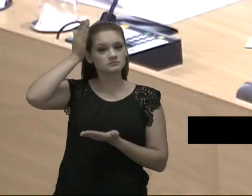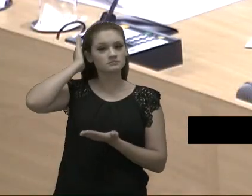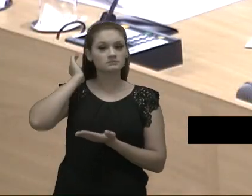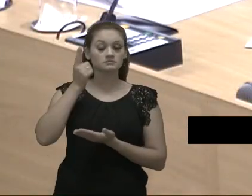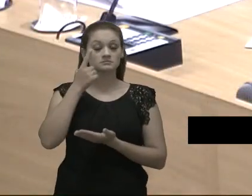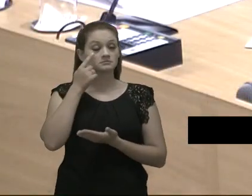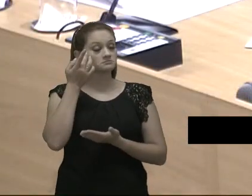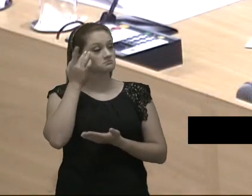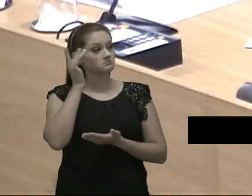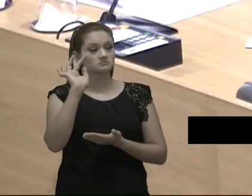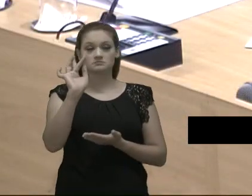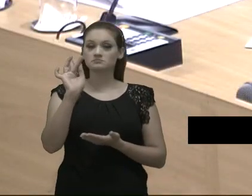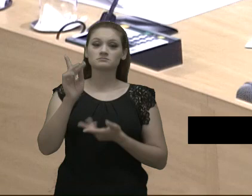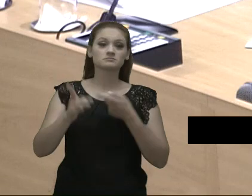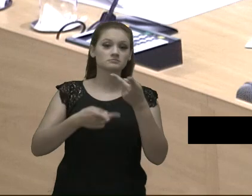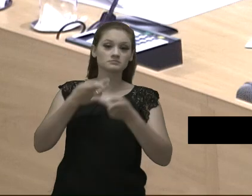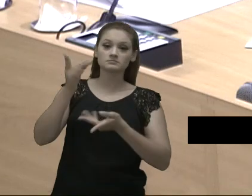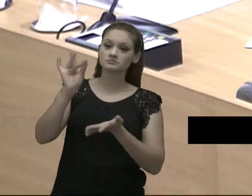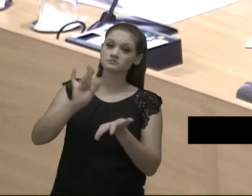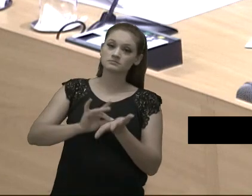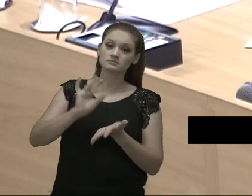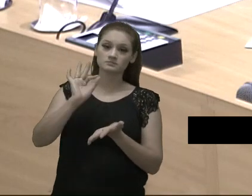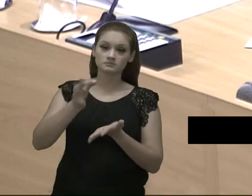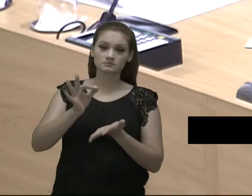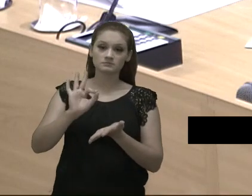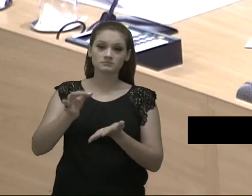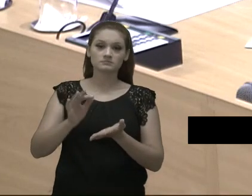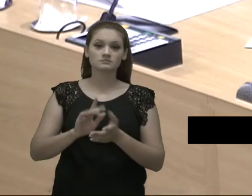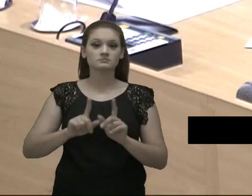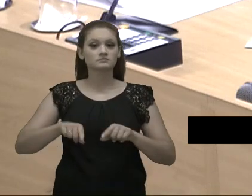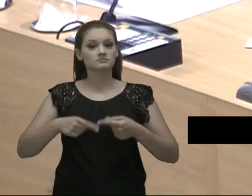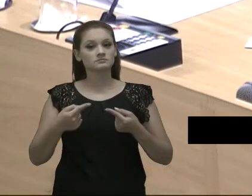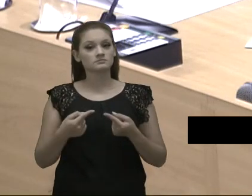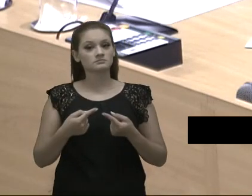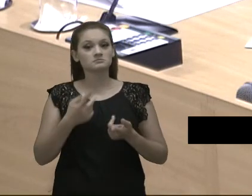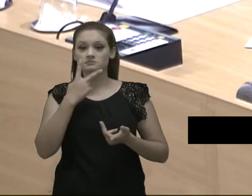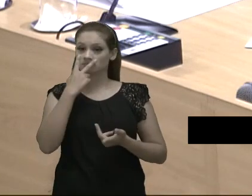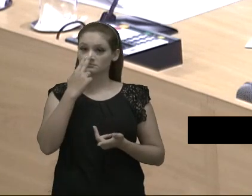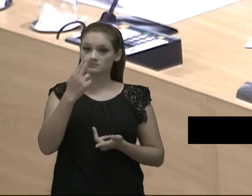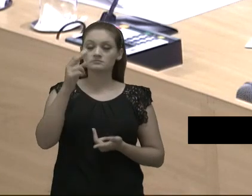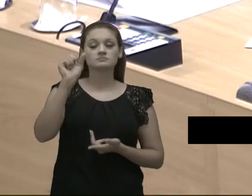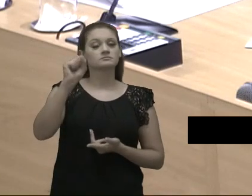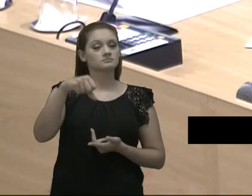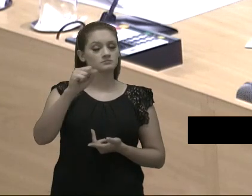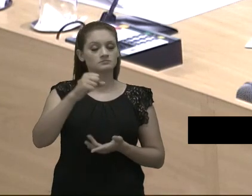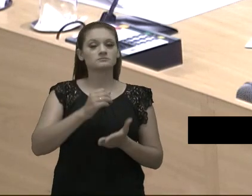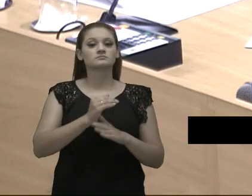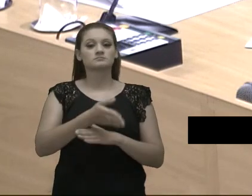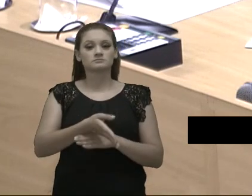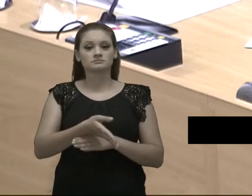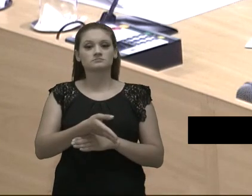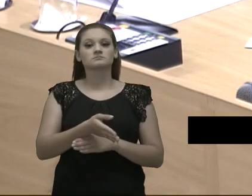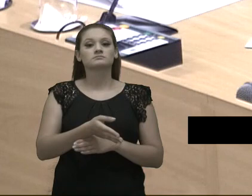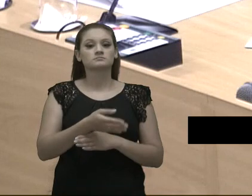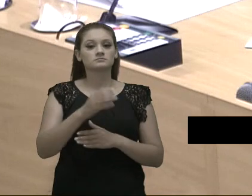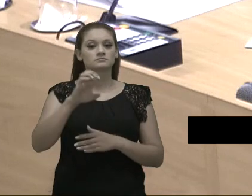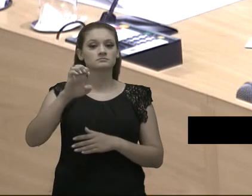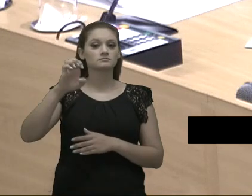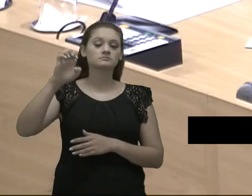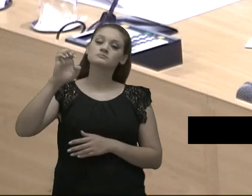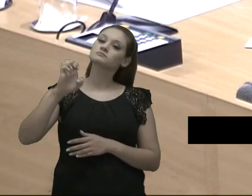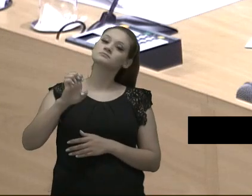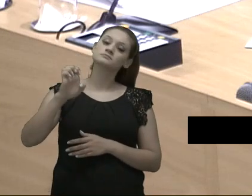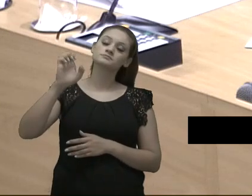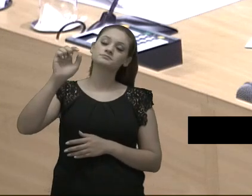Olha, não sei afirmar com toda a certeza, tá? Mas aparentemente sim, eles vão entrar com os equipamentos